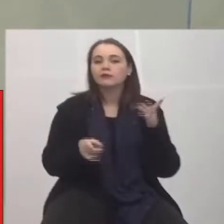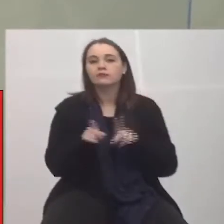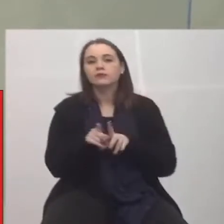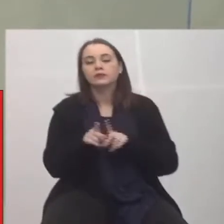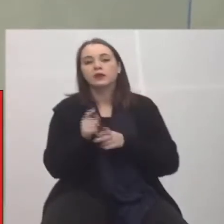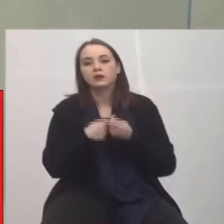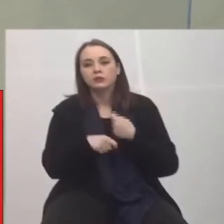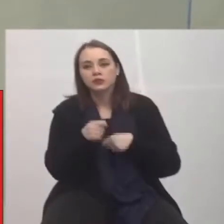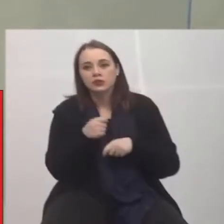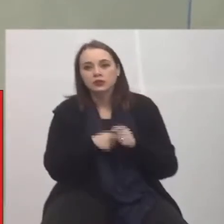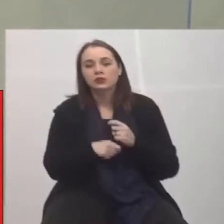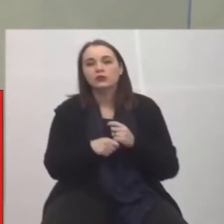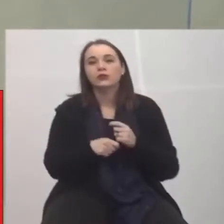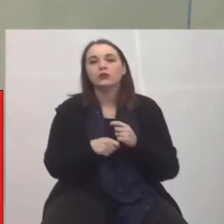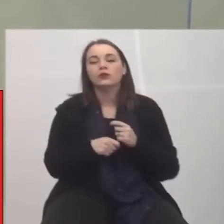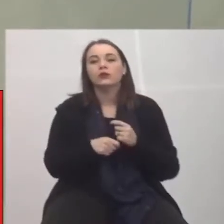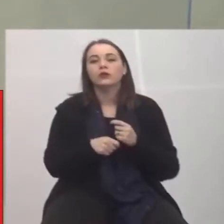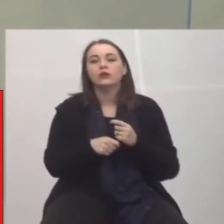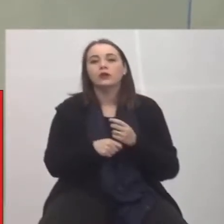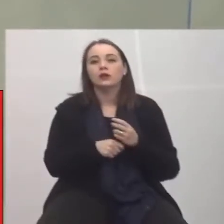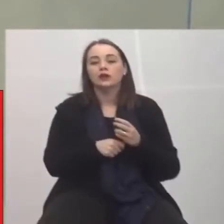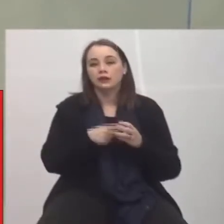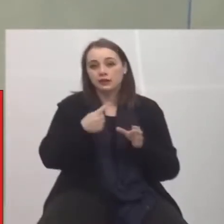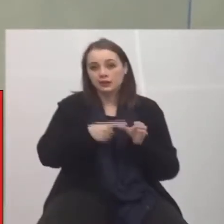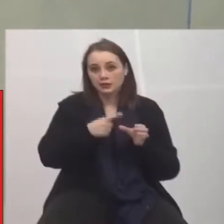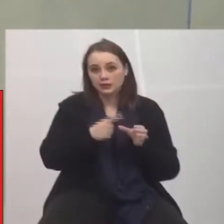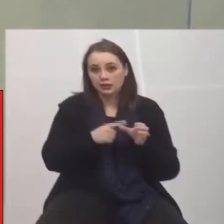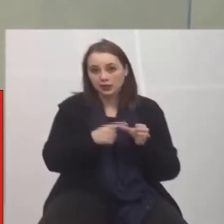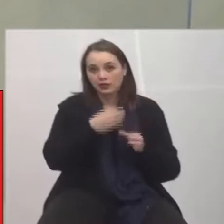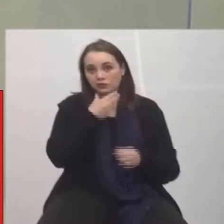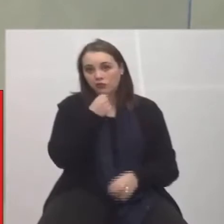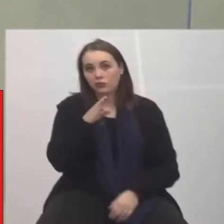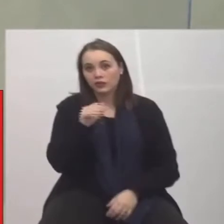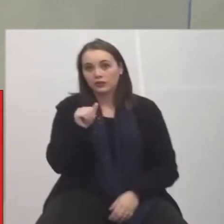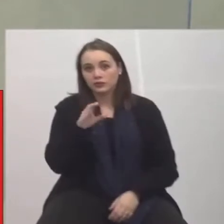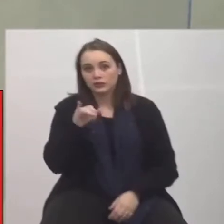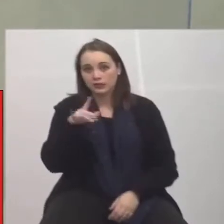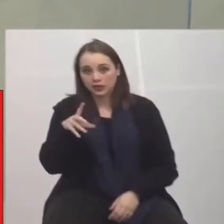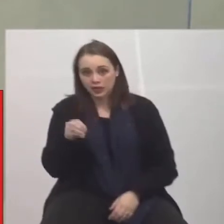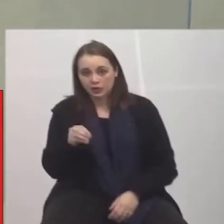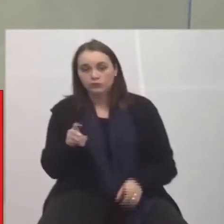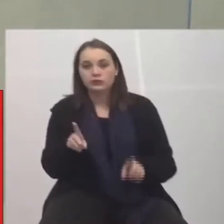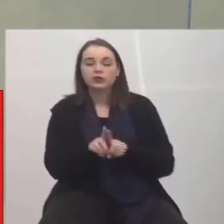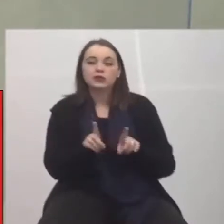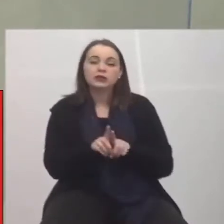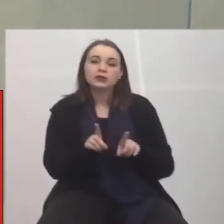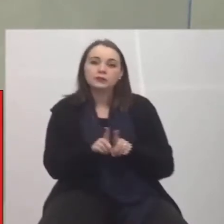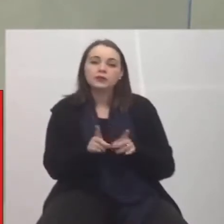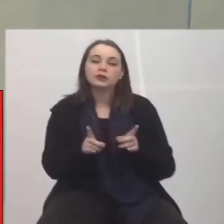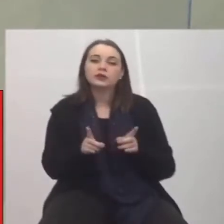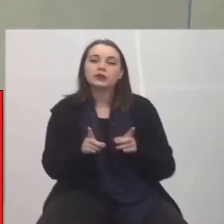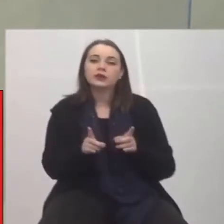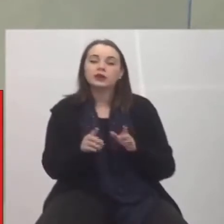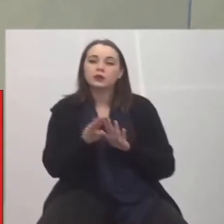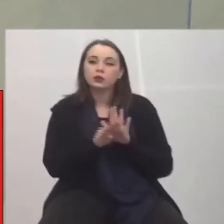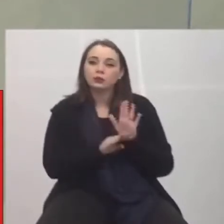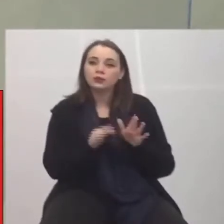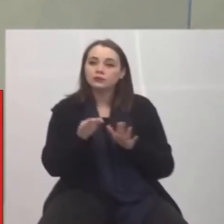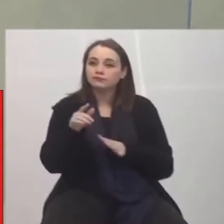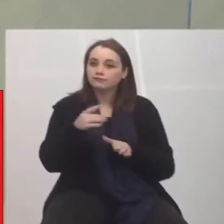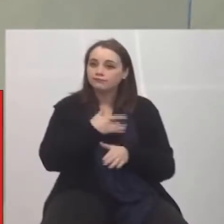gestor municipal durante o período foi o senhor Acélio Casagrande, né? E o status do Plano Municipal de